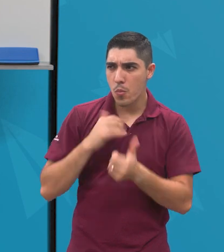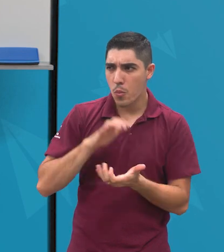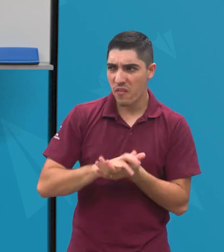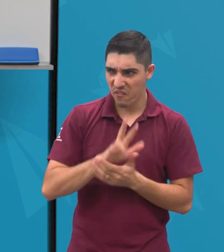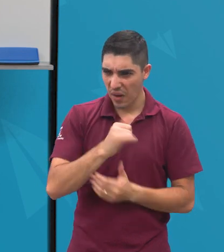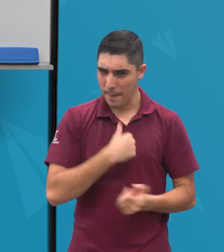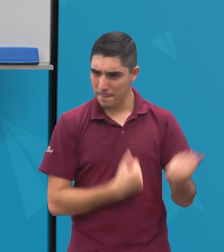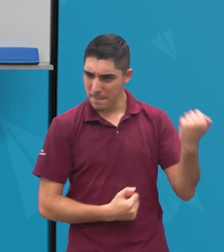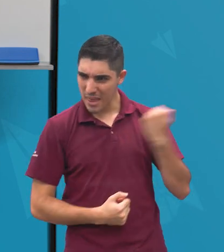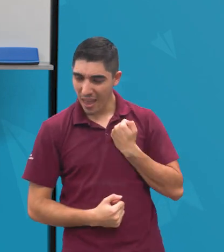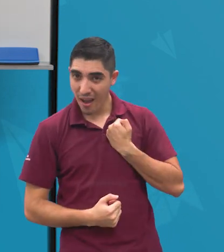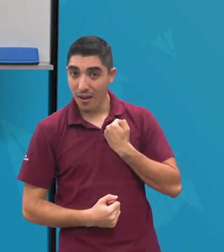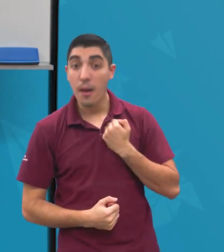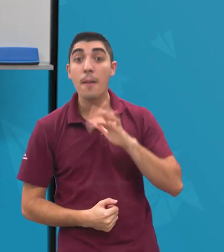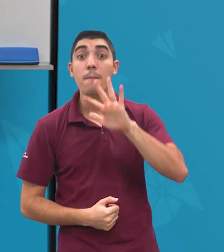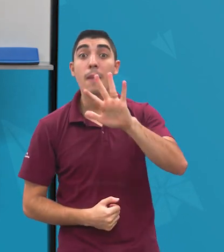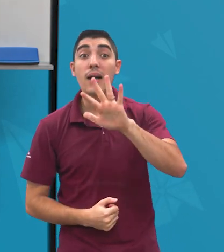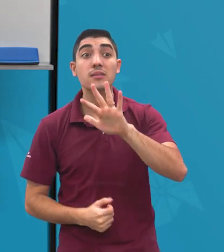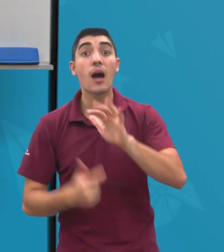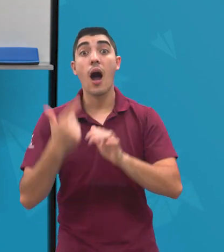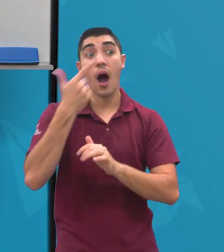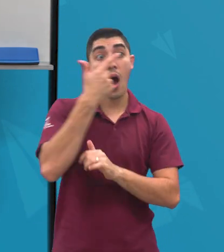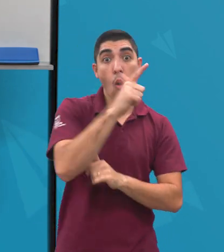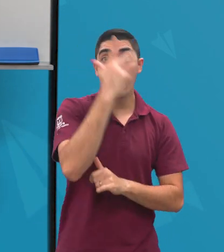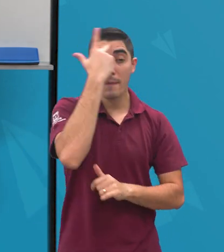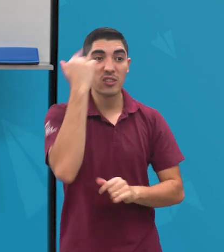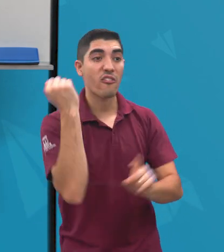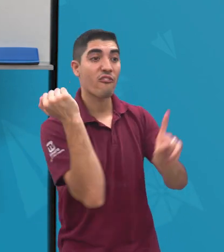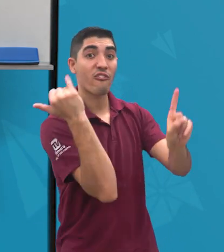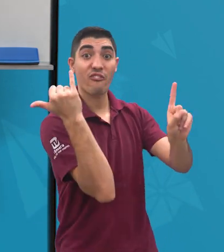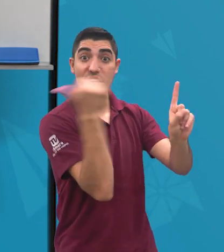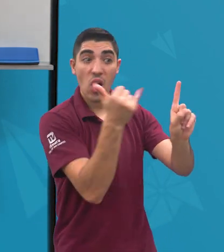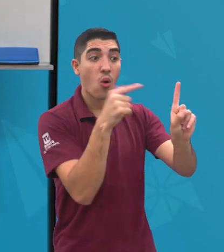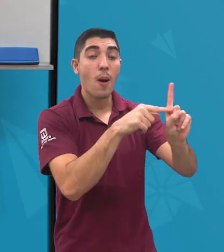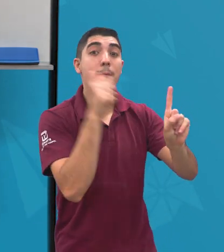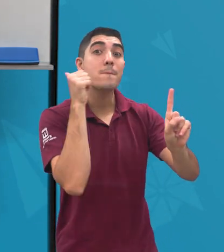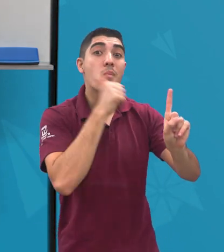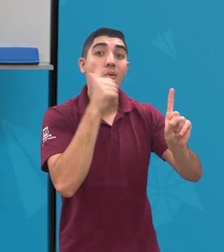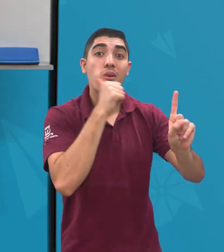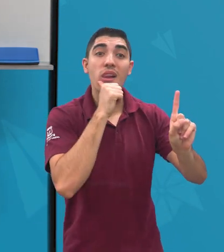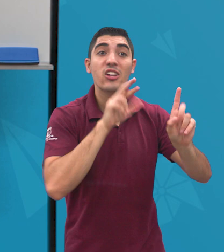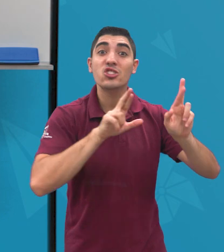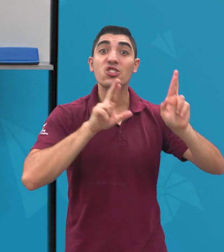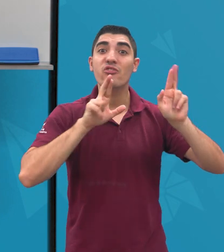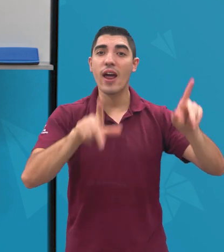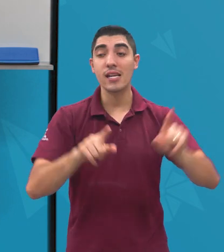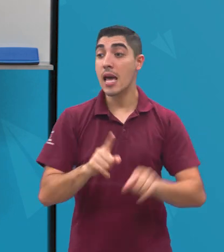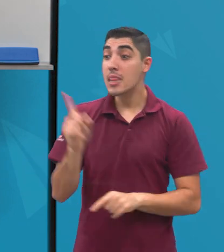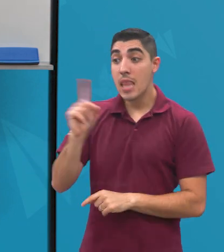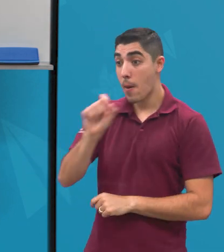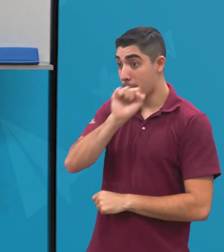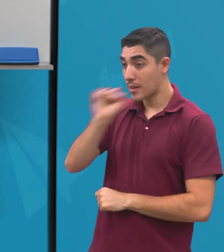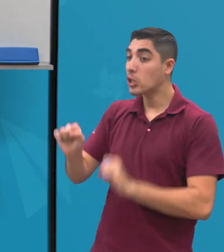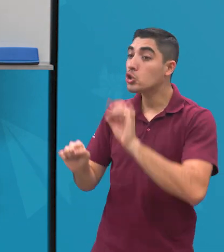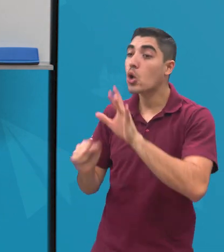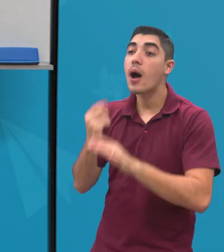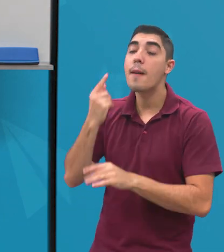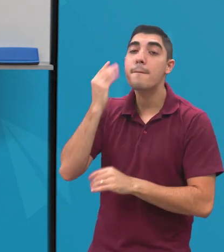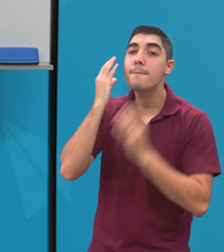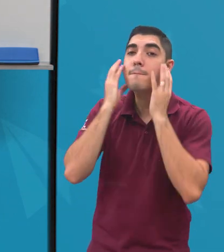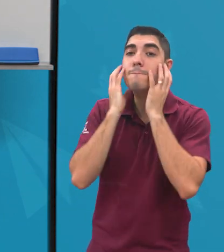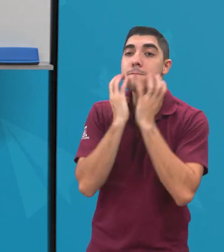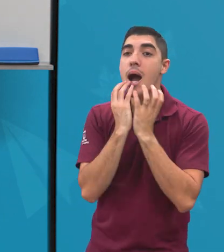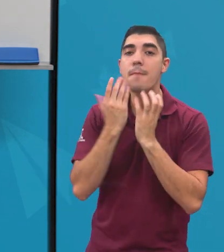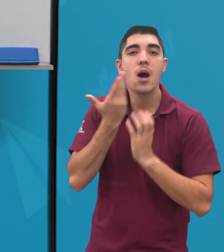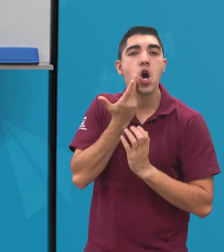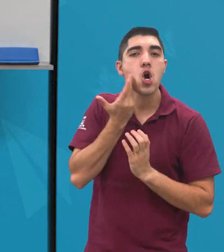informação que foi dada para a rainha, e também é diferente da informação do filho desse casal. Em nenhum momento esses